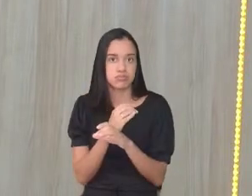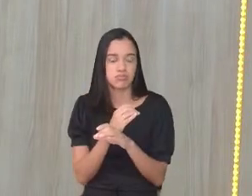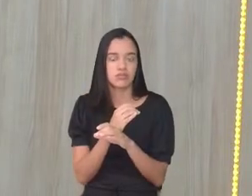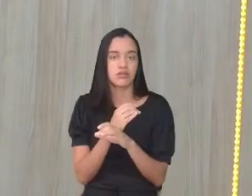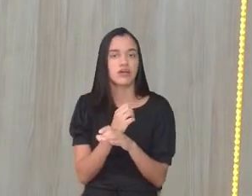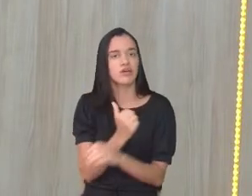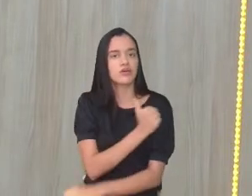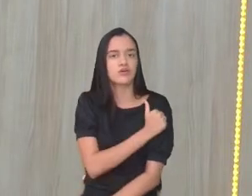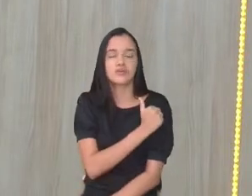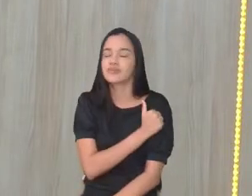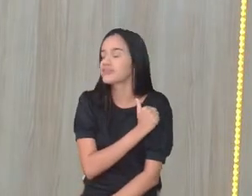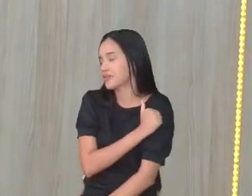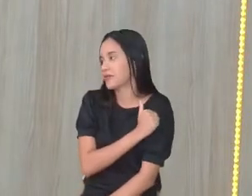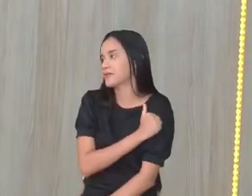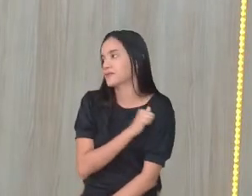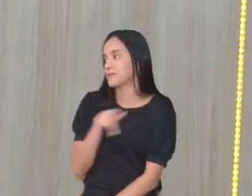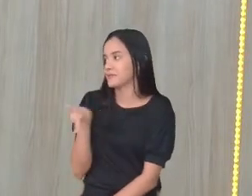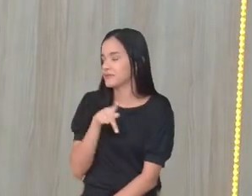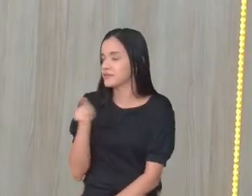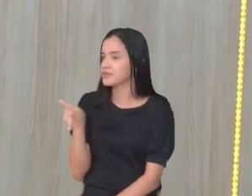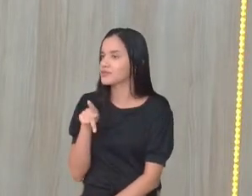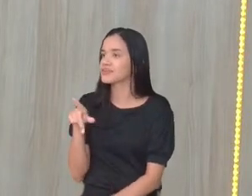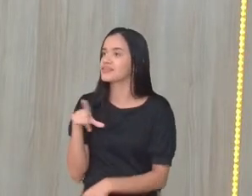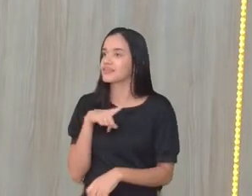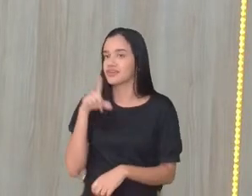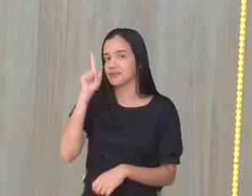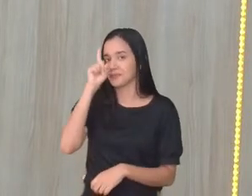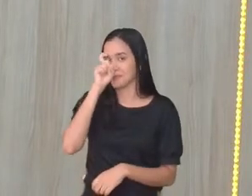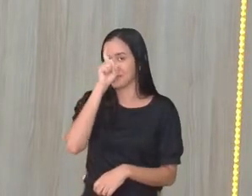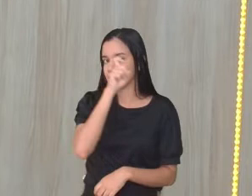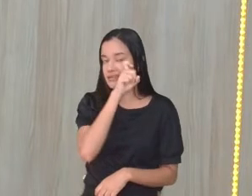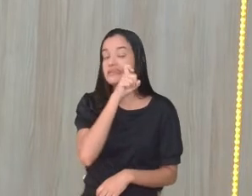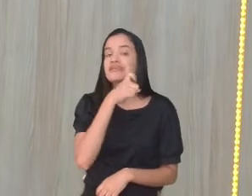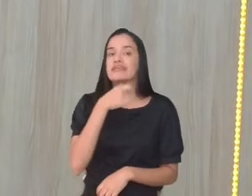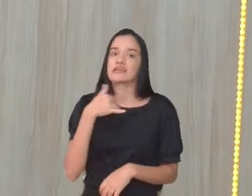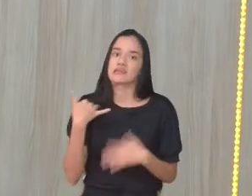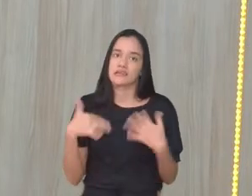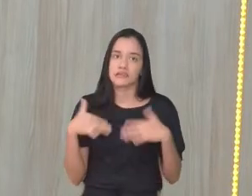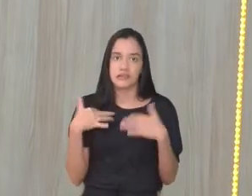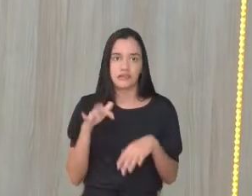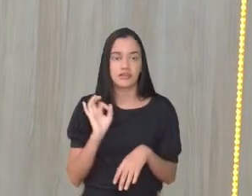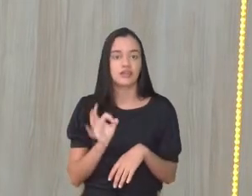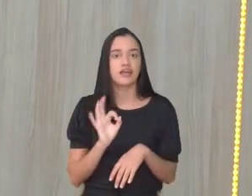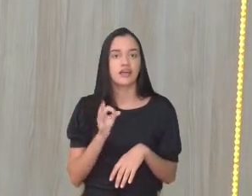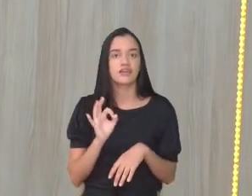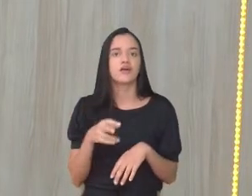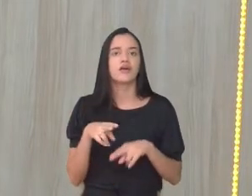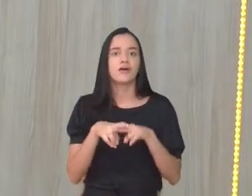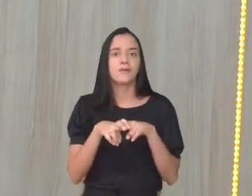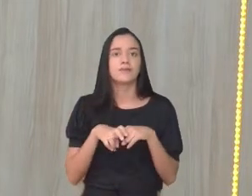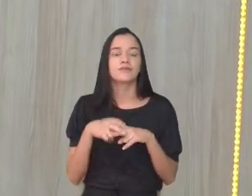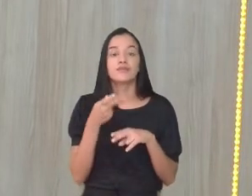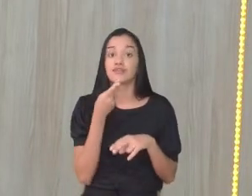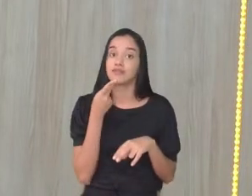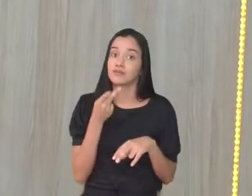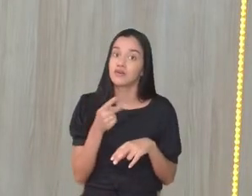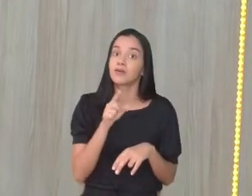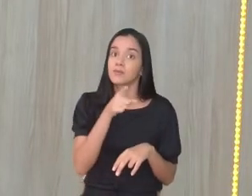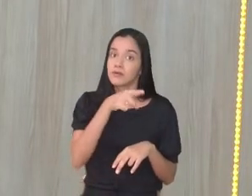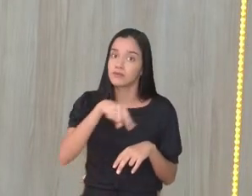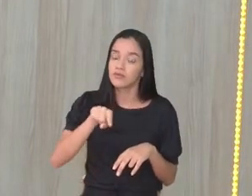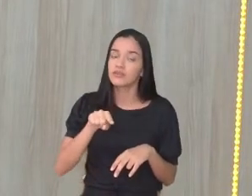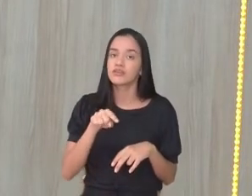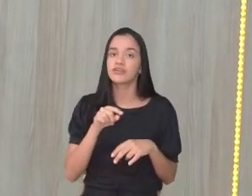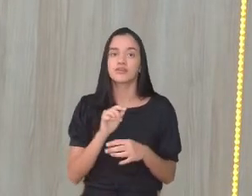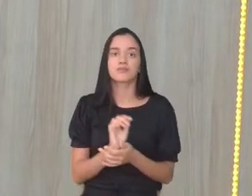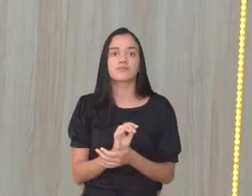os alunos, né, professora Tânia, têm uma dificuldade gigante, certo? É por isso que eu digo para você, dá um